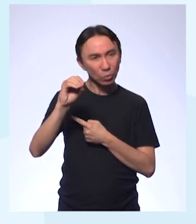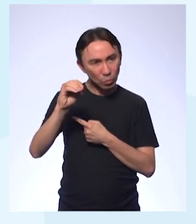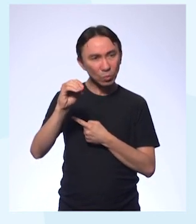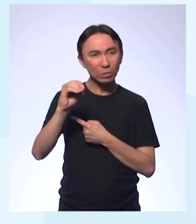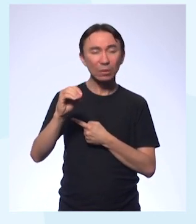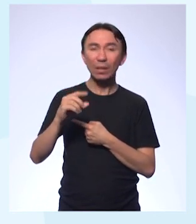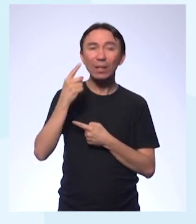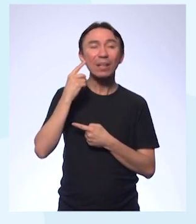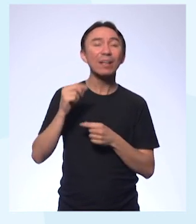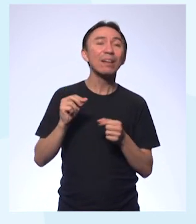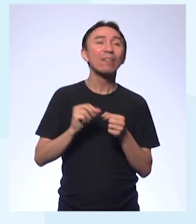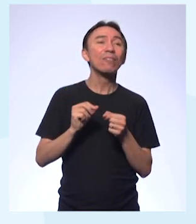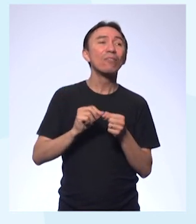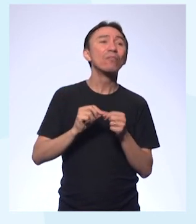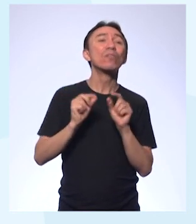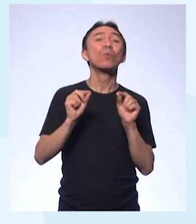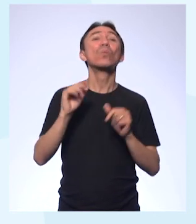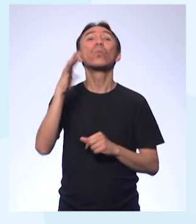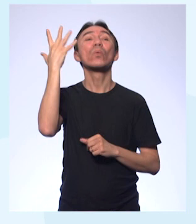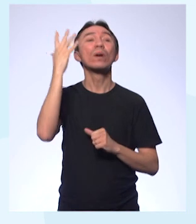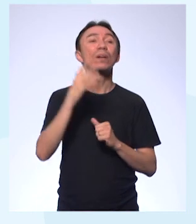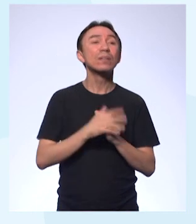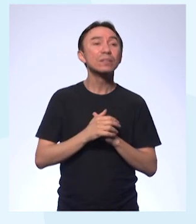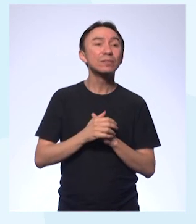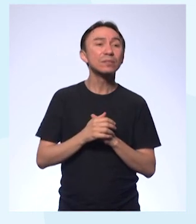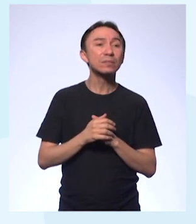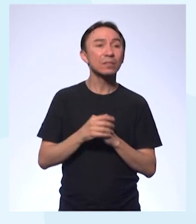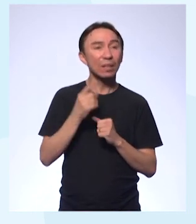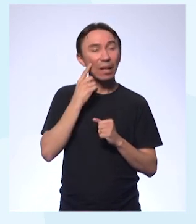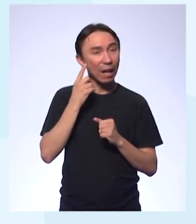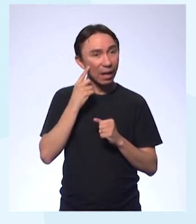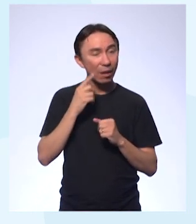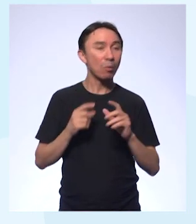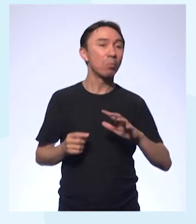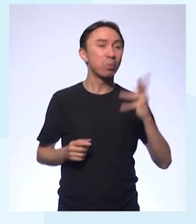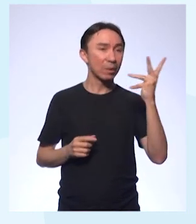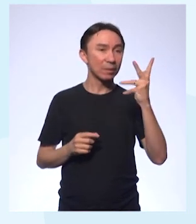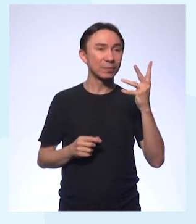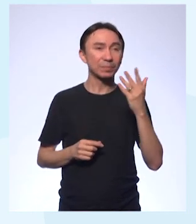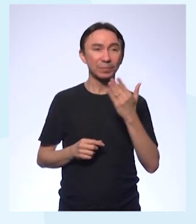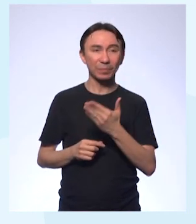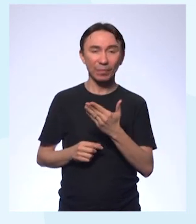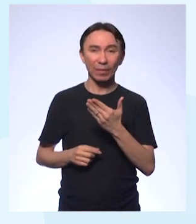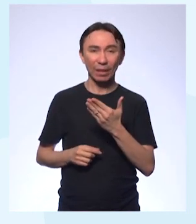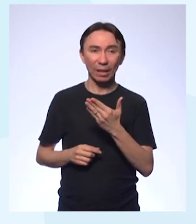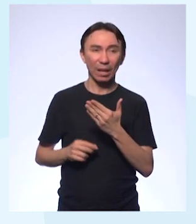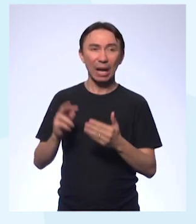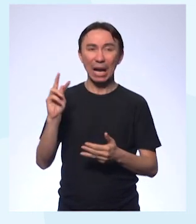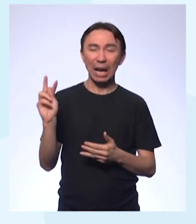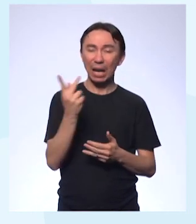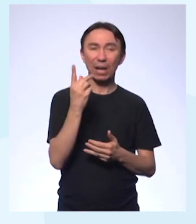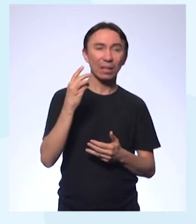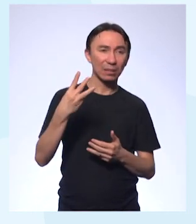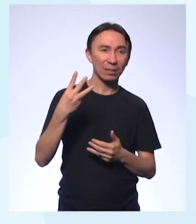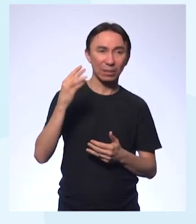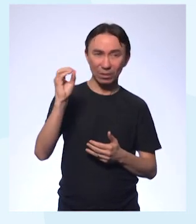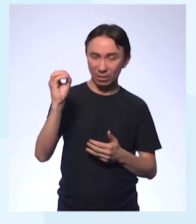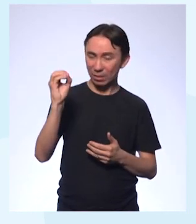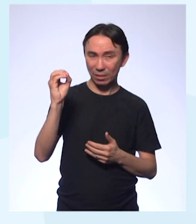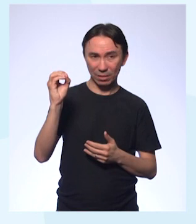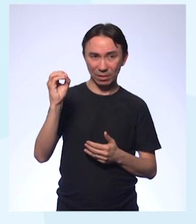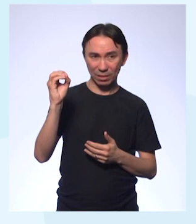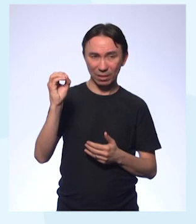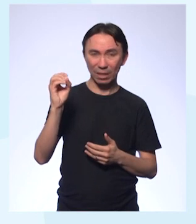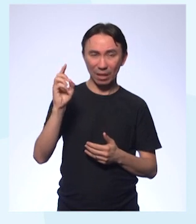vai dissociar. Eu vou ter aqui, ó, isso aqui nós chamamos de água